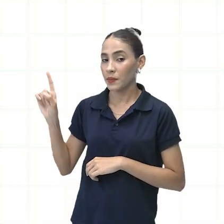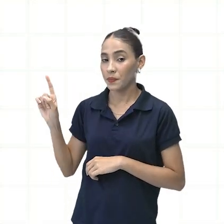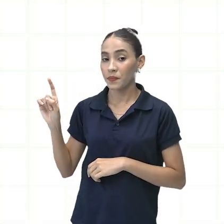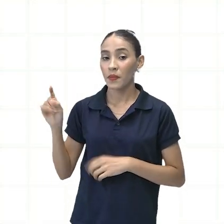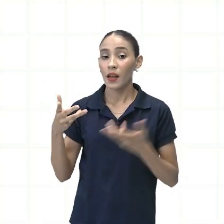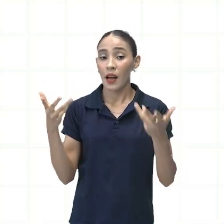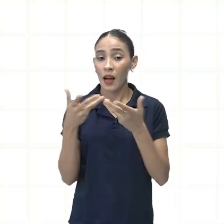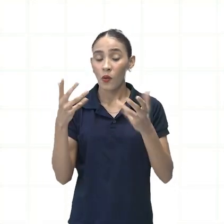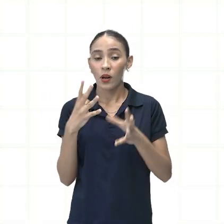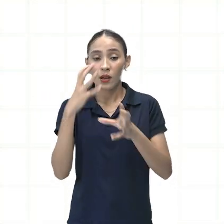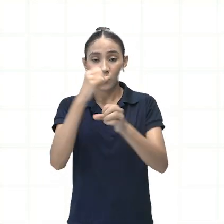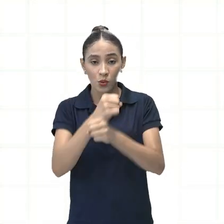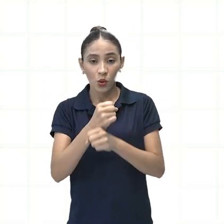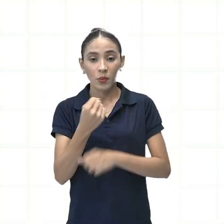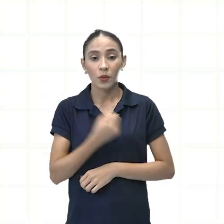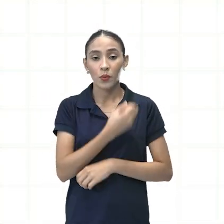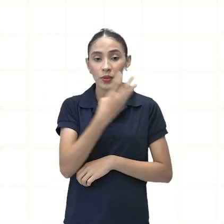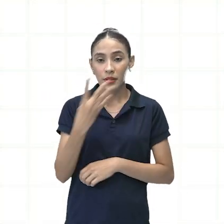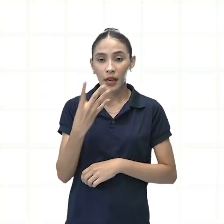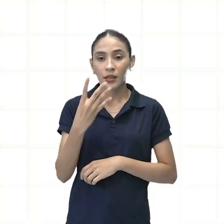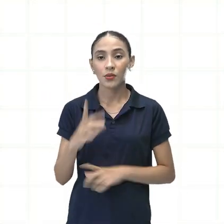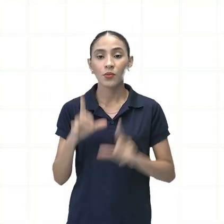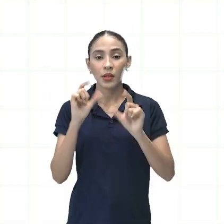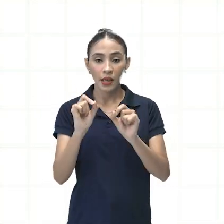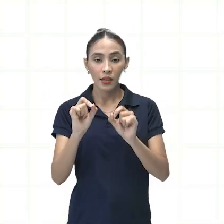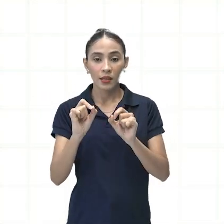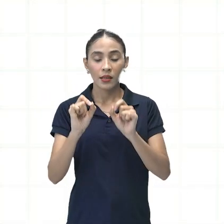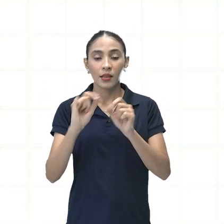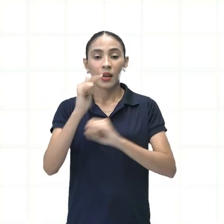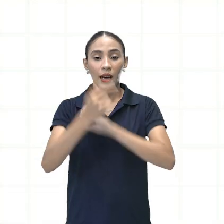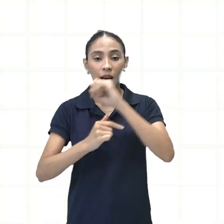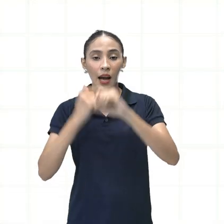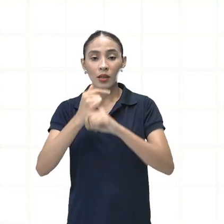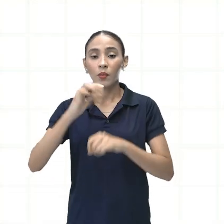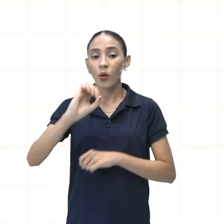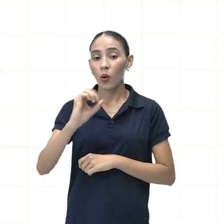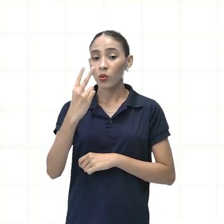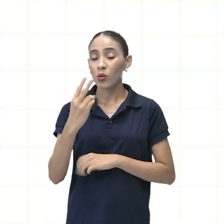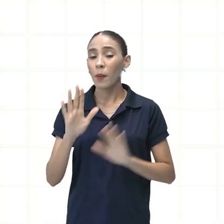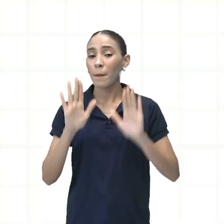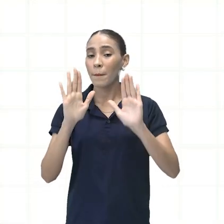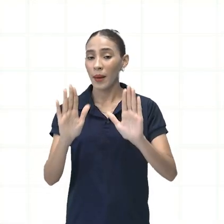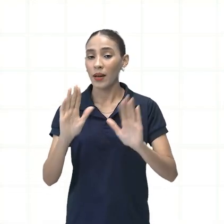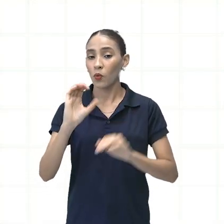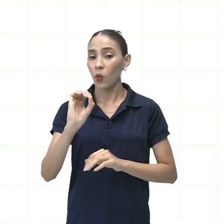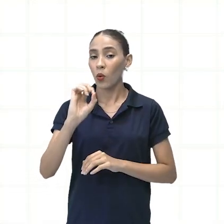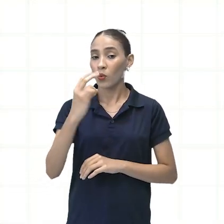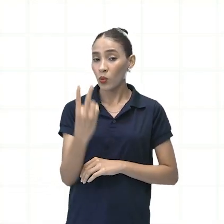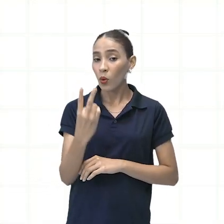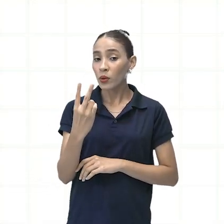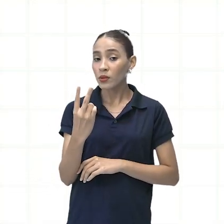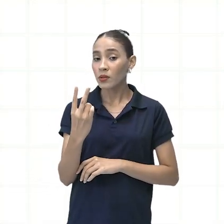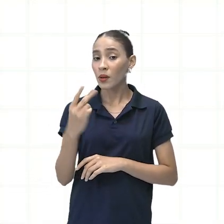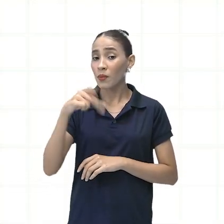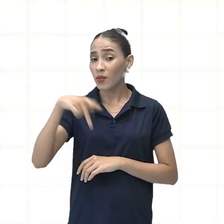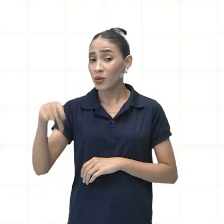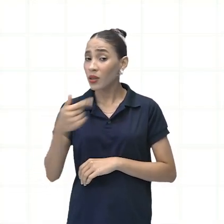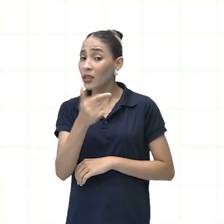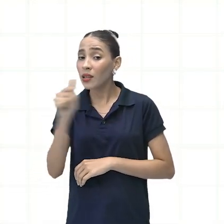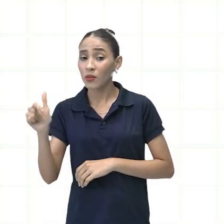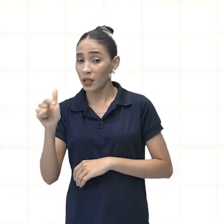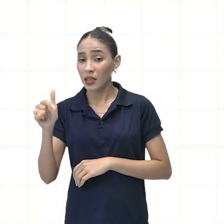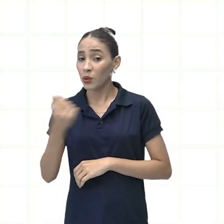E agora, nós somamos com a quantidade de átomos de oxigênio. Só que o oxigênio, professora, não tem nenhum